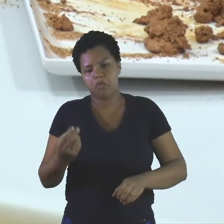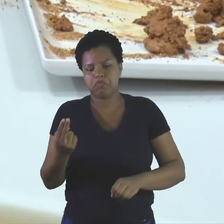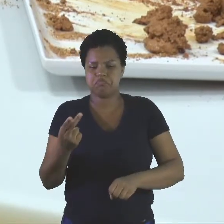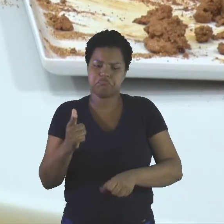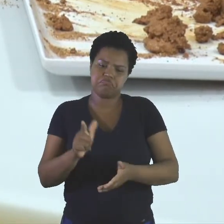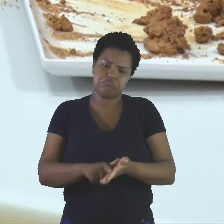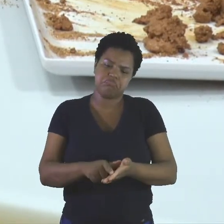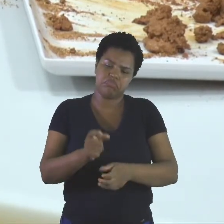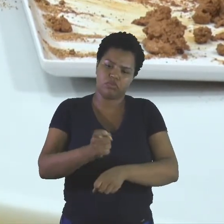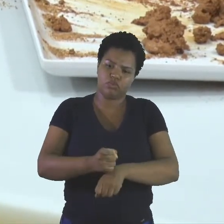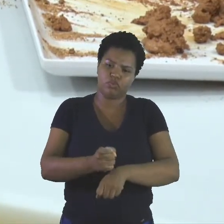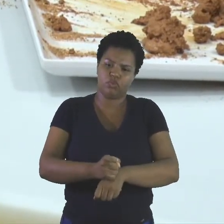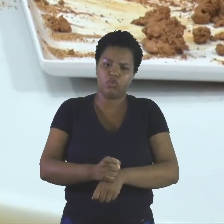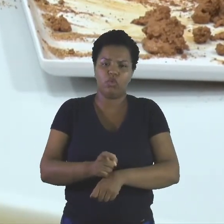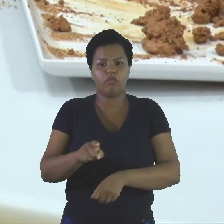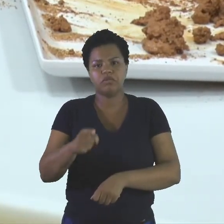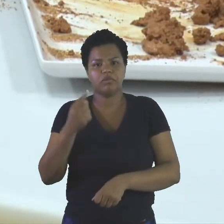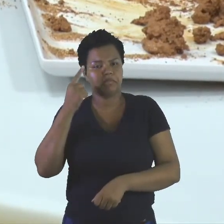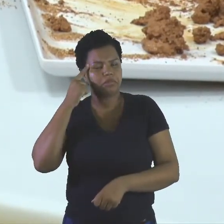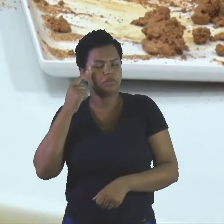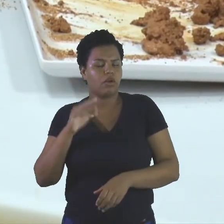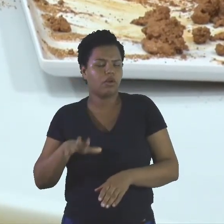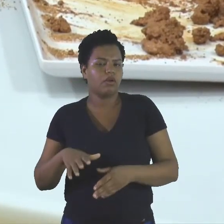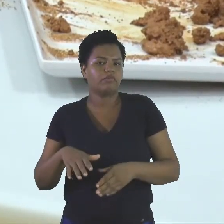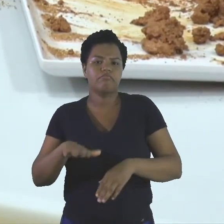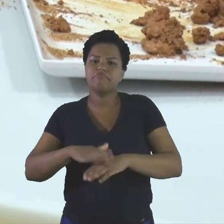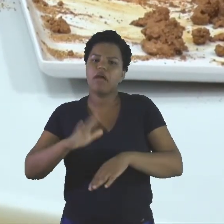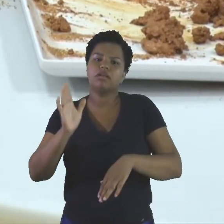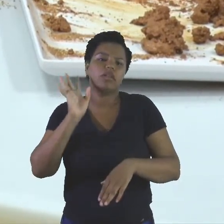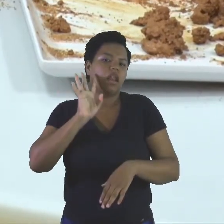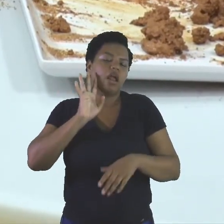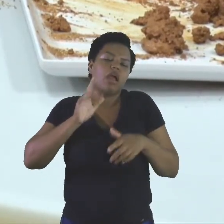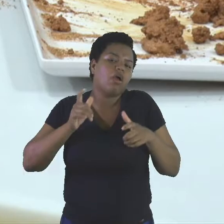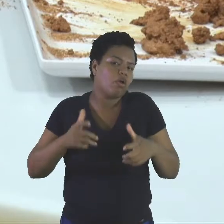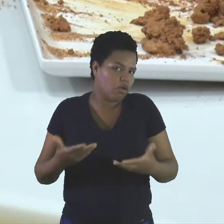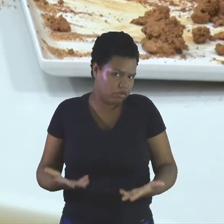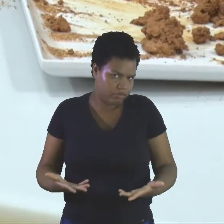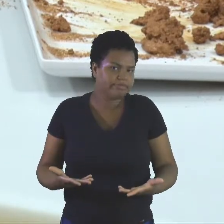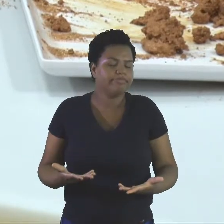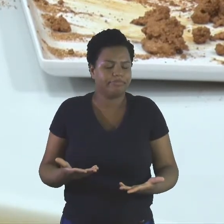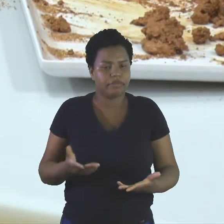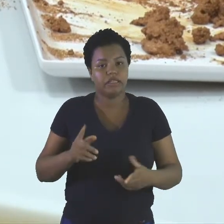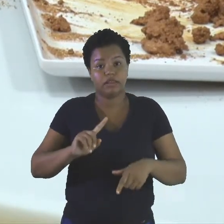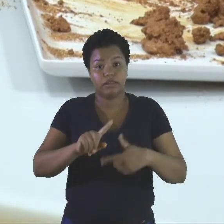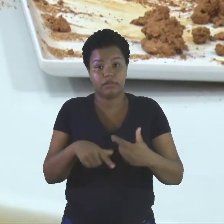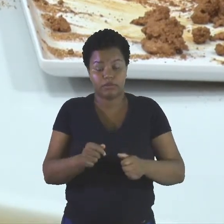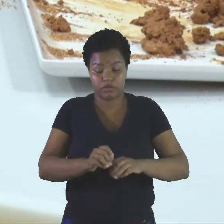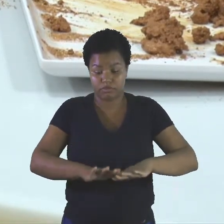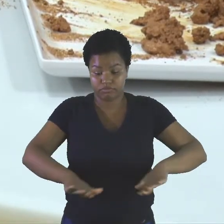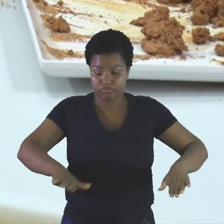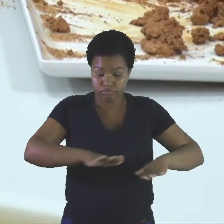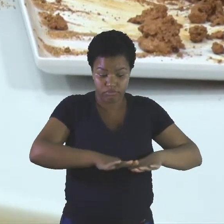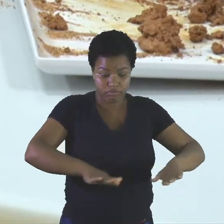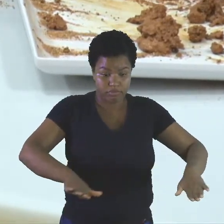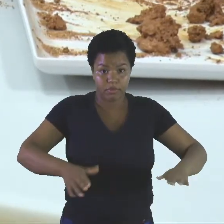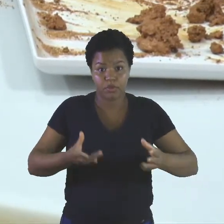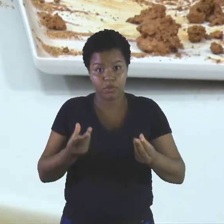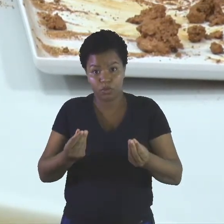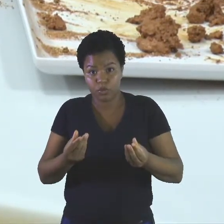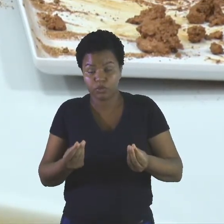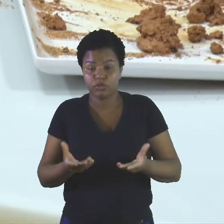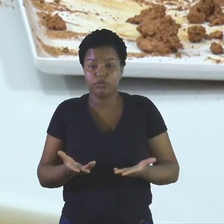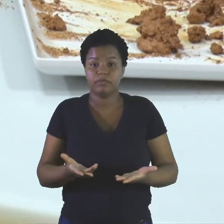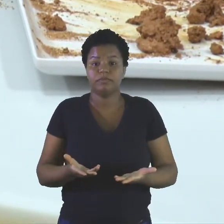Aonde você achar que vai ficar legal depois que você espalhou bastante né você vai